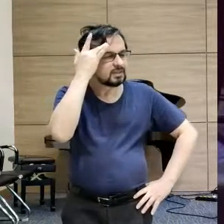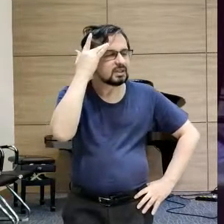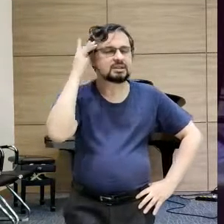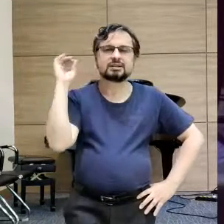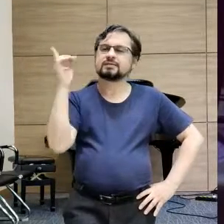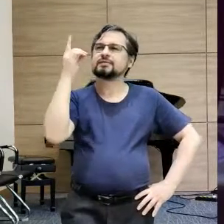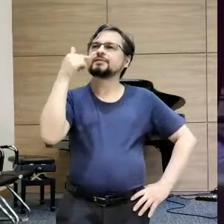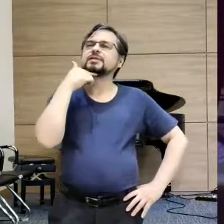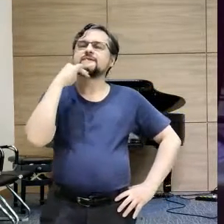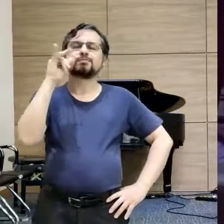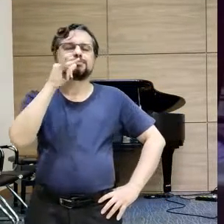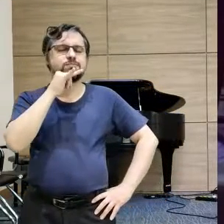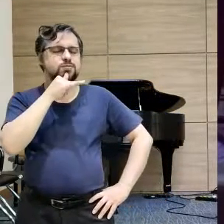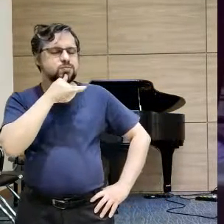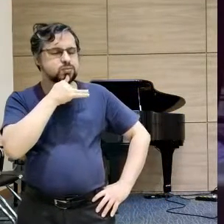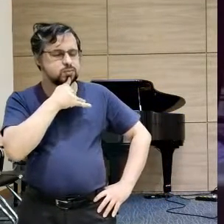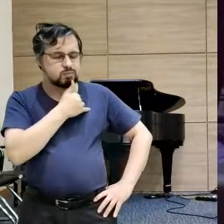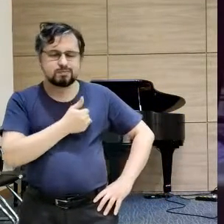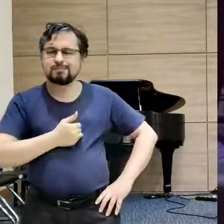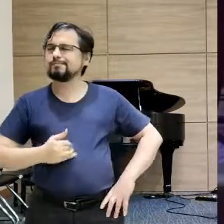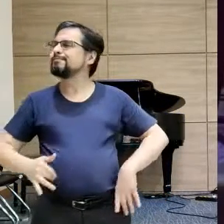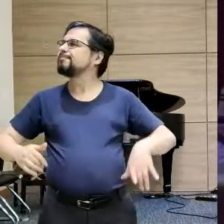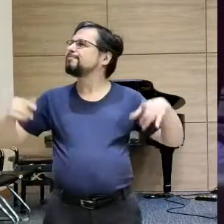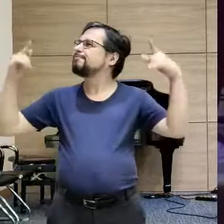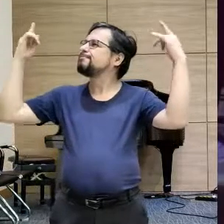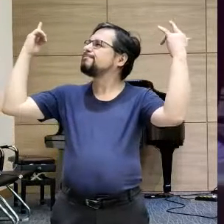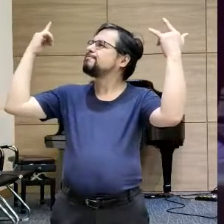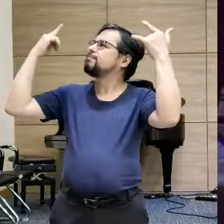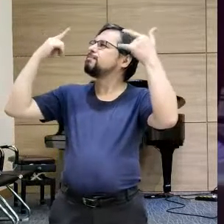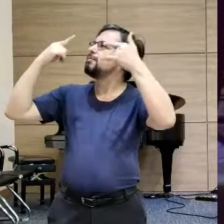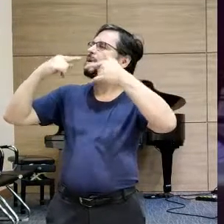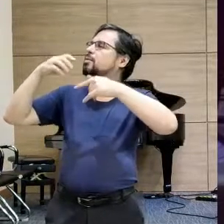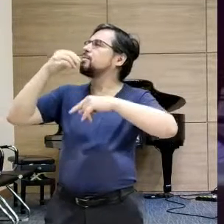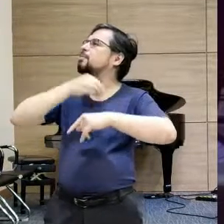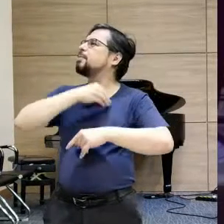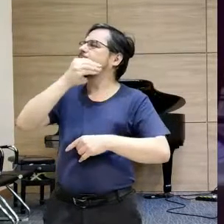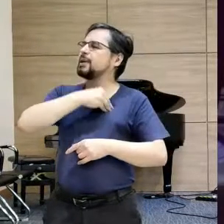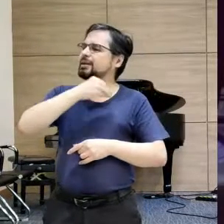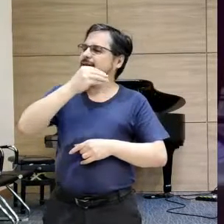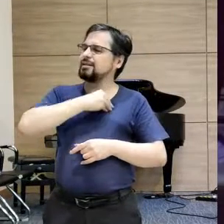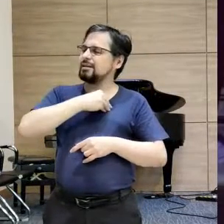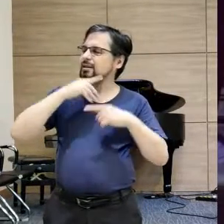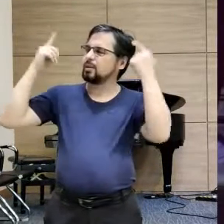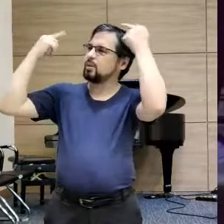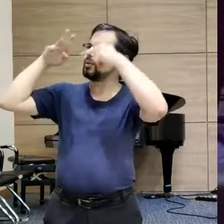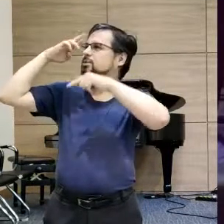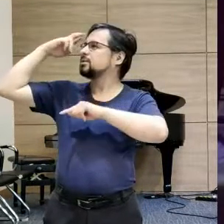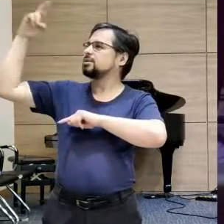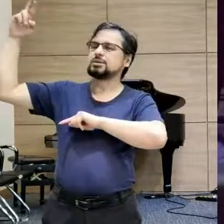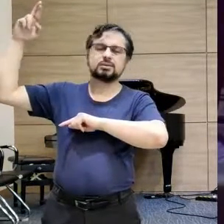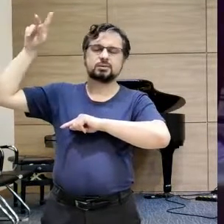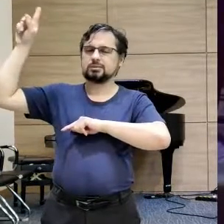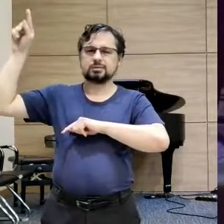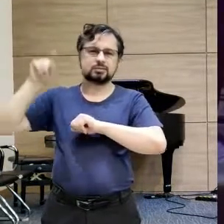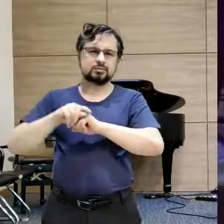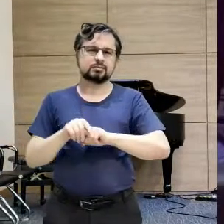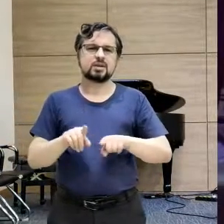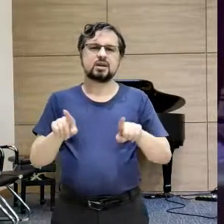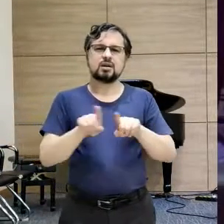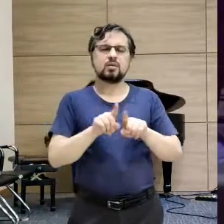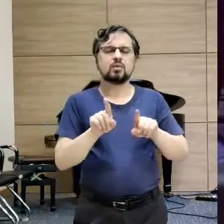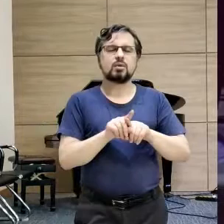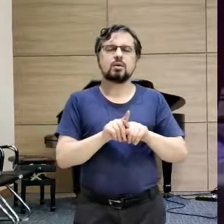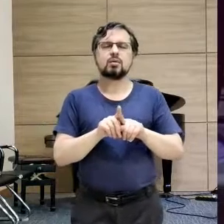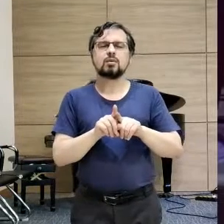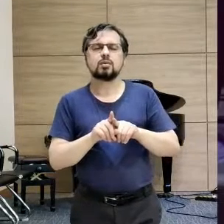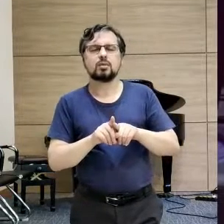e ele diz, pequei contra o Senhor. Ele tem a mesma expressão, aquilo, o mesmo acontecimento que aconteceu lá em Lucas capítulo 15 com o